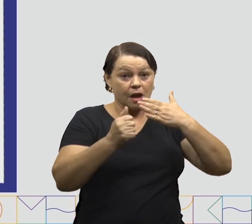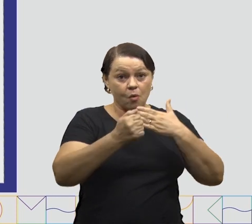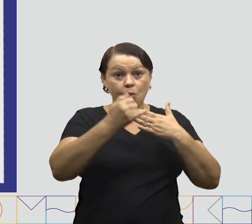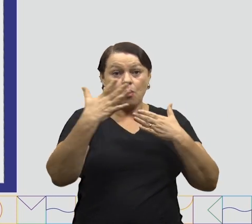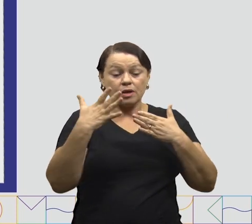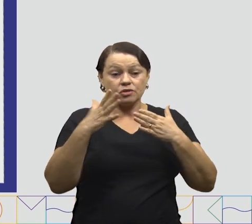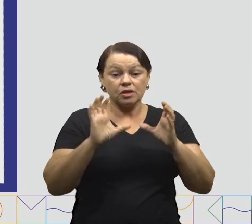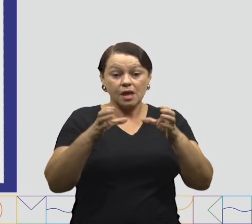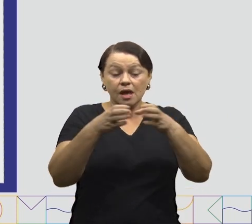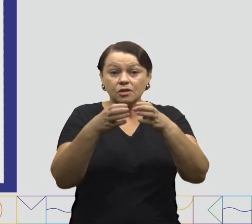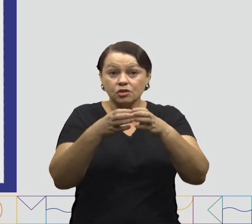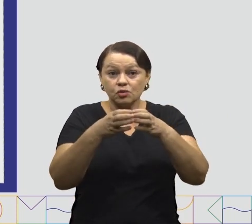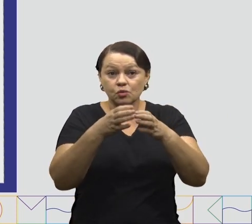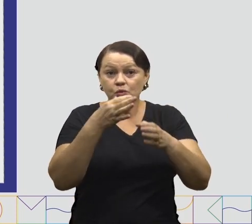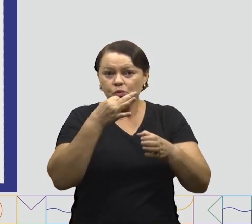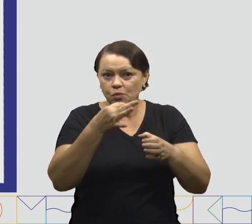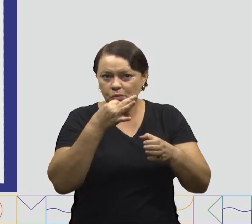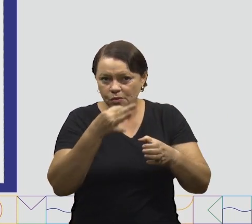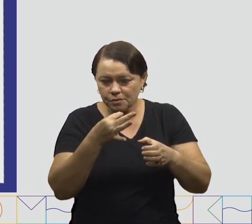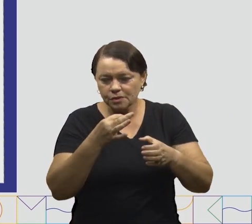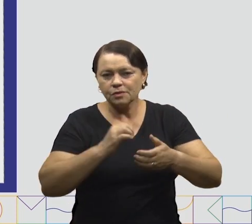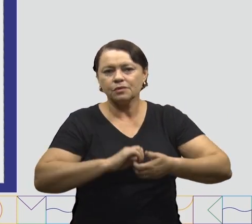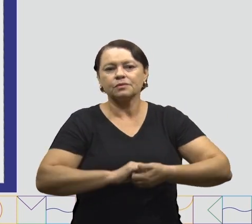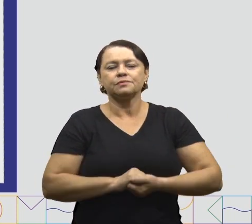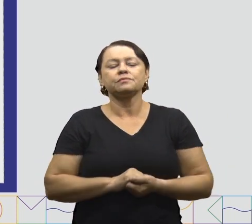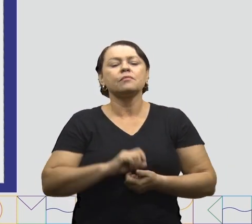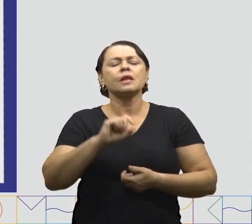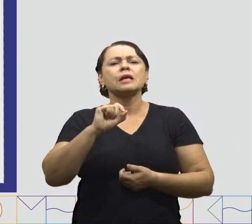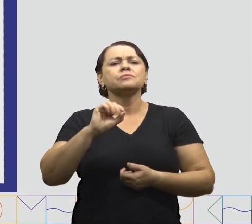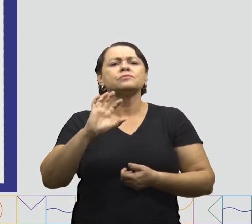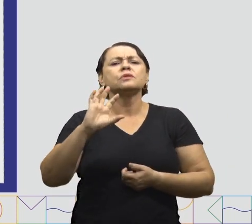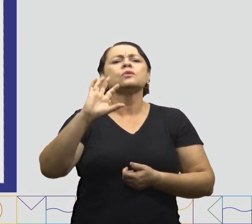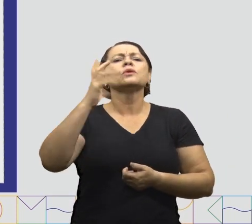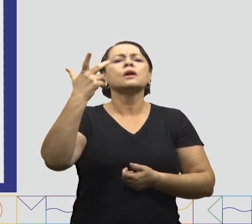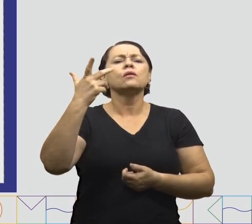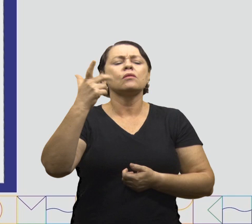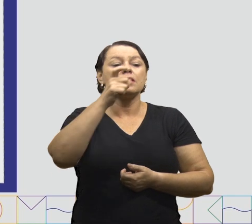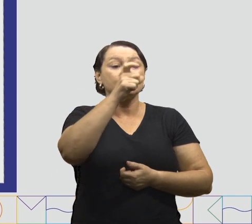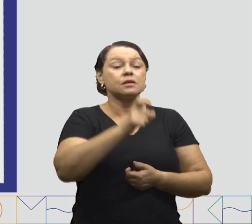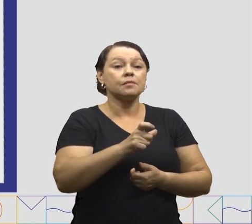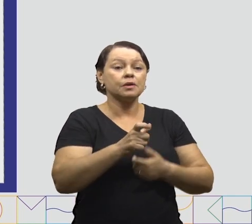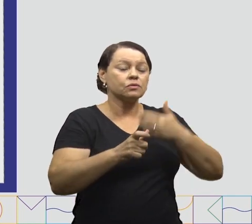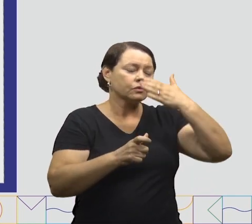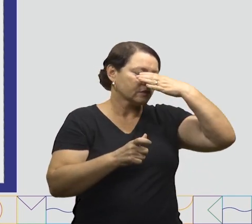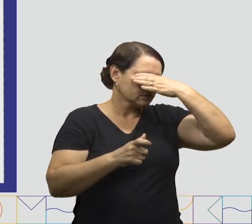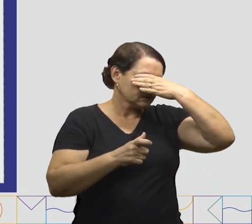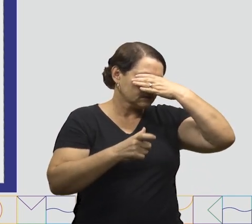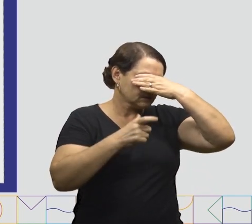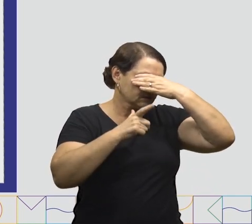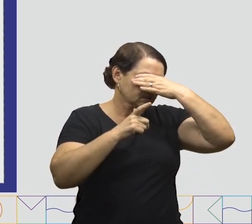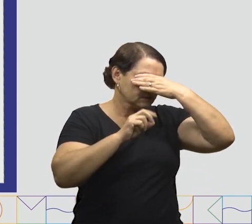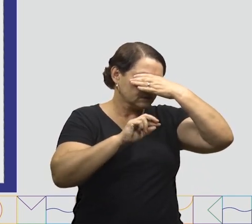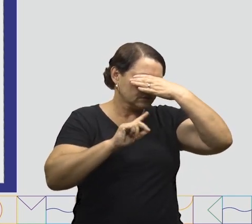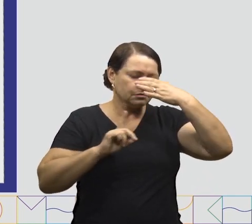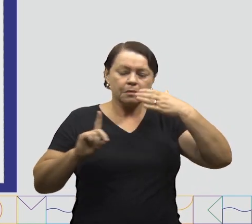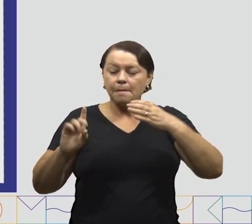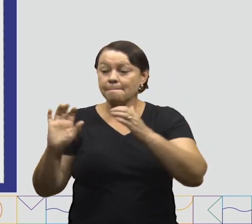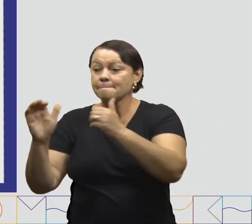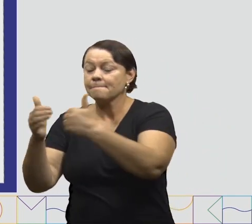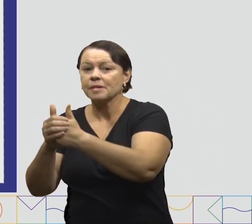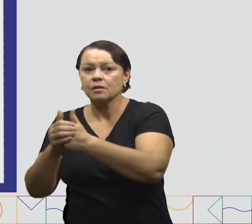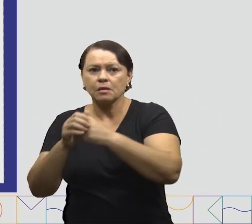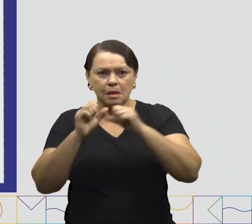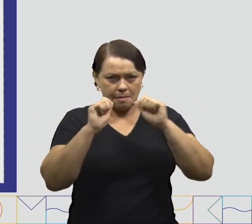estabelecido pelo grupo com antecedência, certo? E o que mais? O que acontece depois que uma pessoa começa a contar? As outras pessoas se